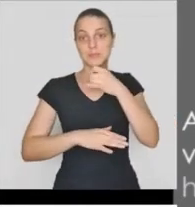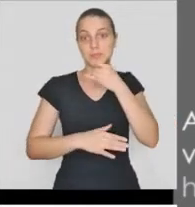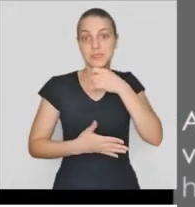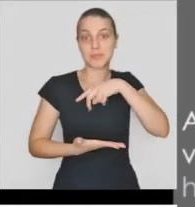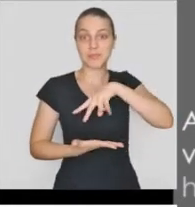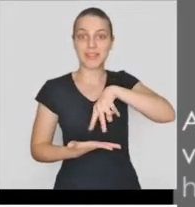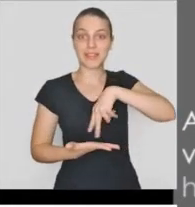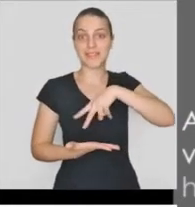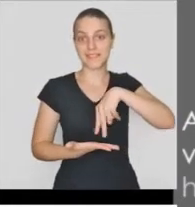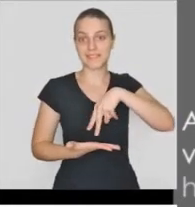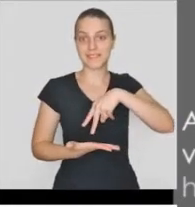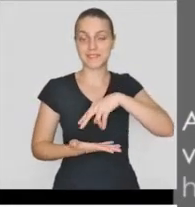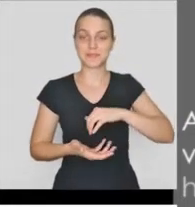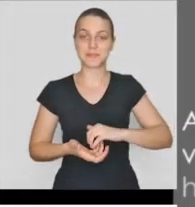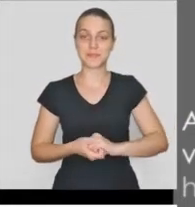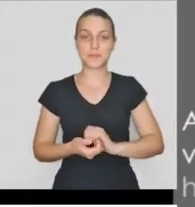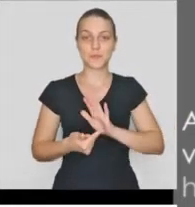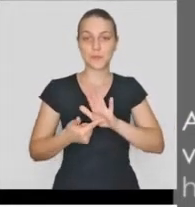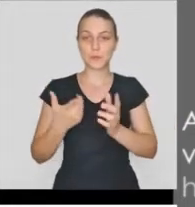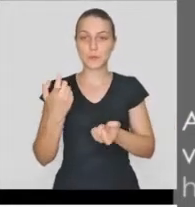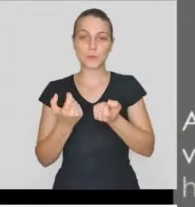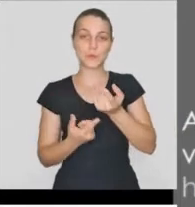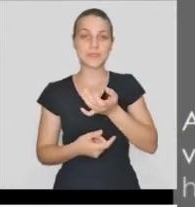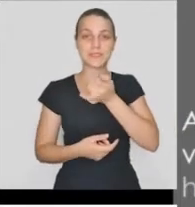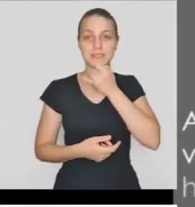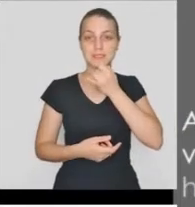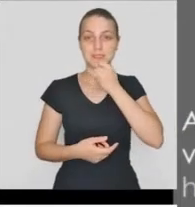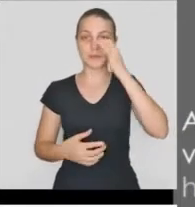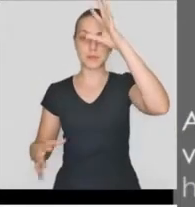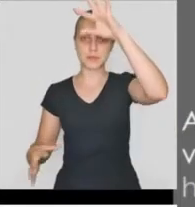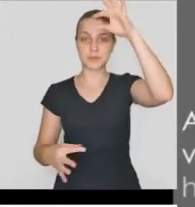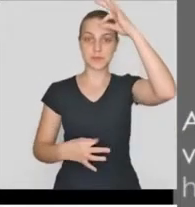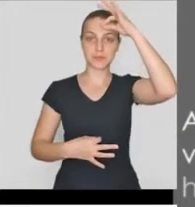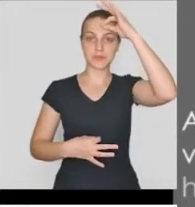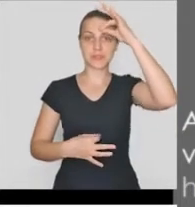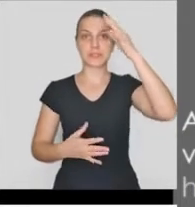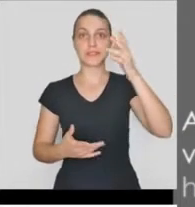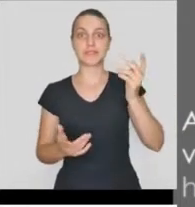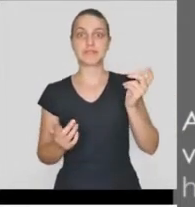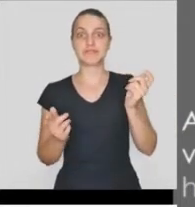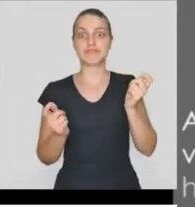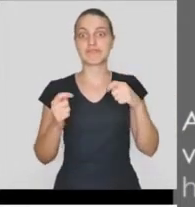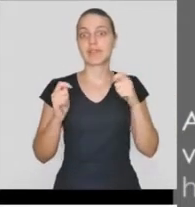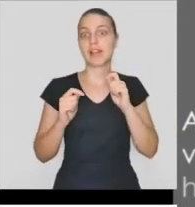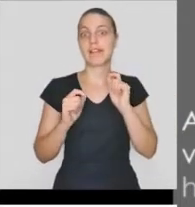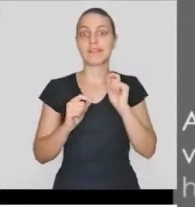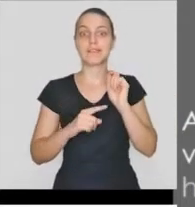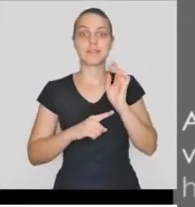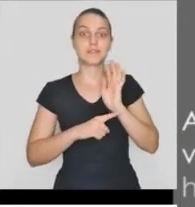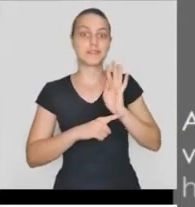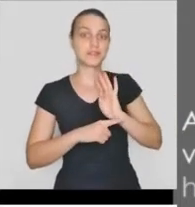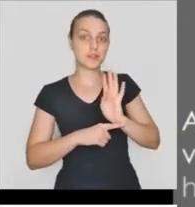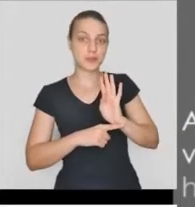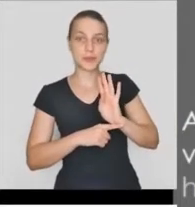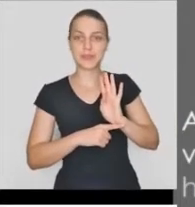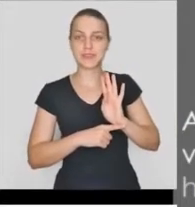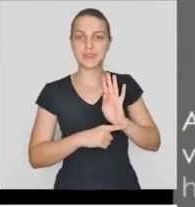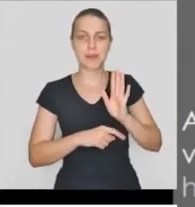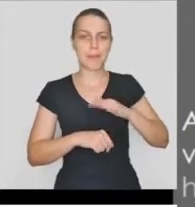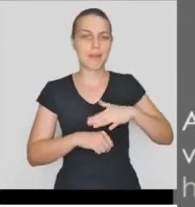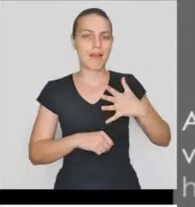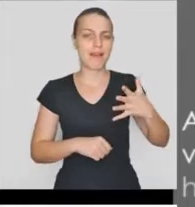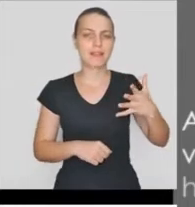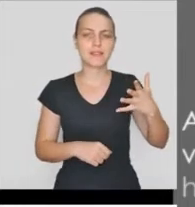nós vemos alguns exemplos de artes performáticas. Vemos ali em cima um filme, talvez o mais belo que já se fez, o